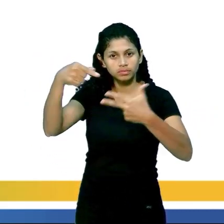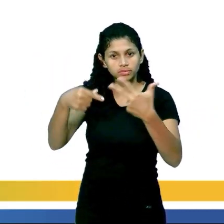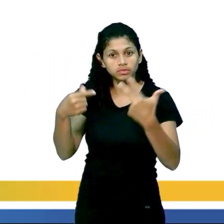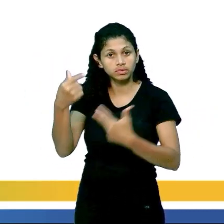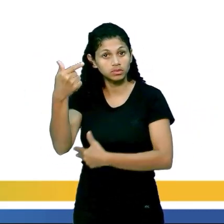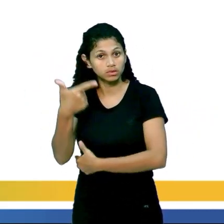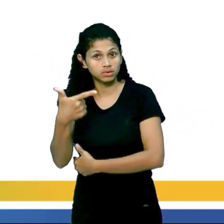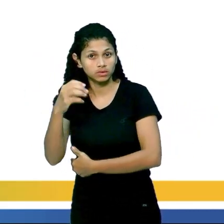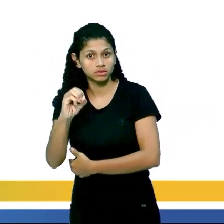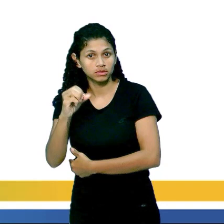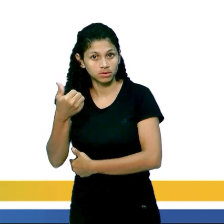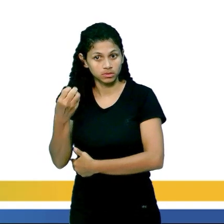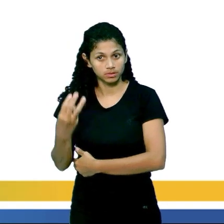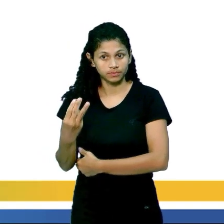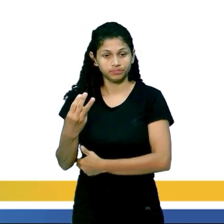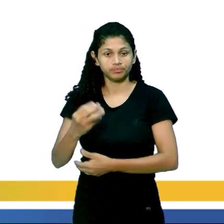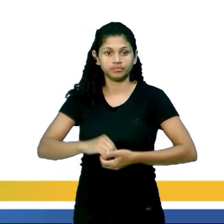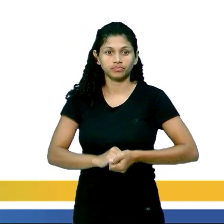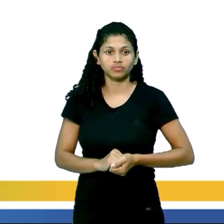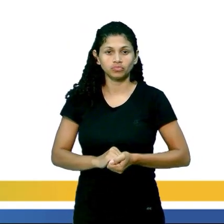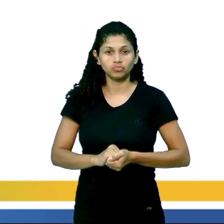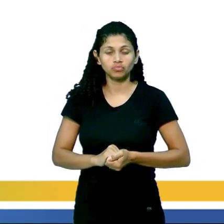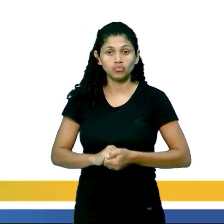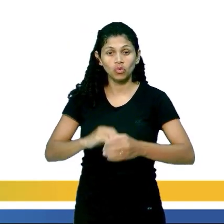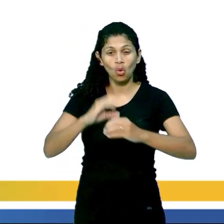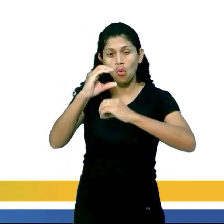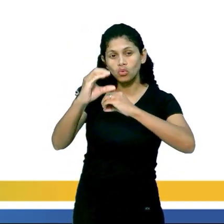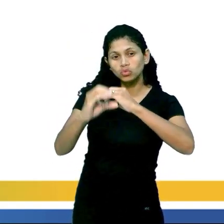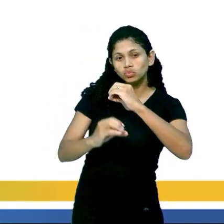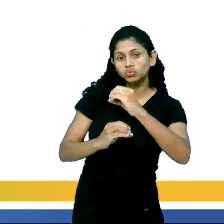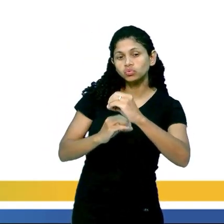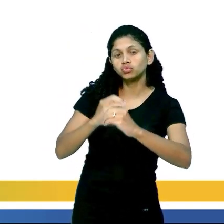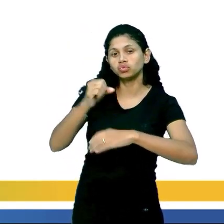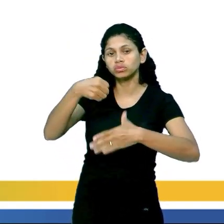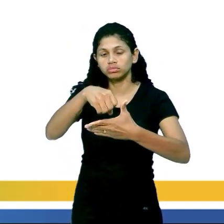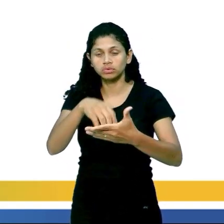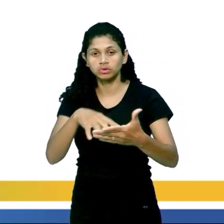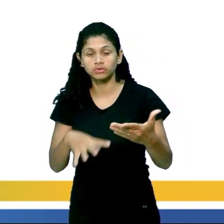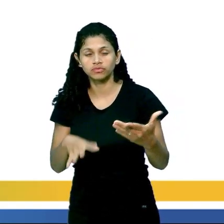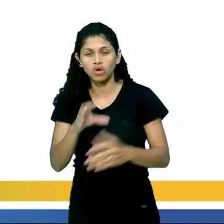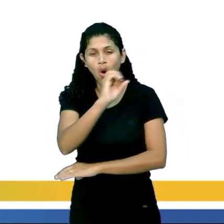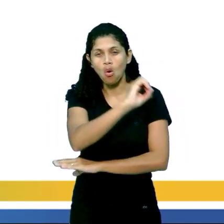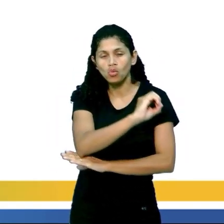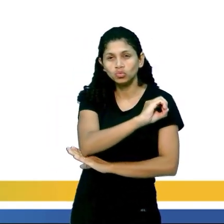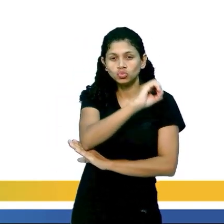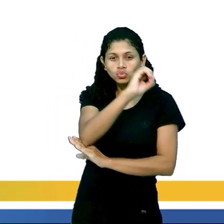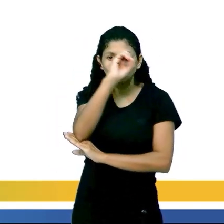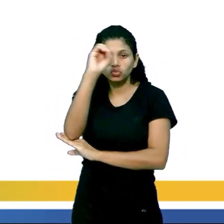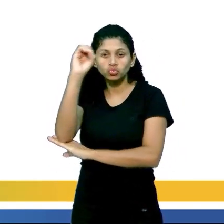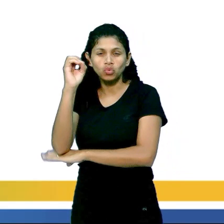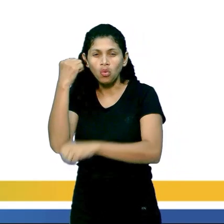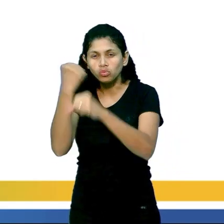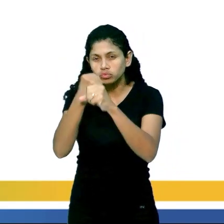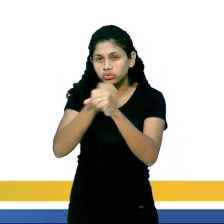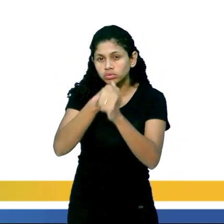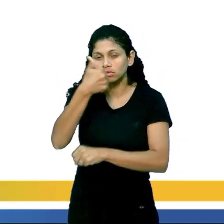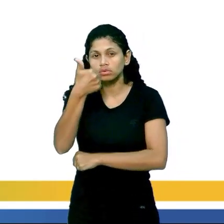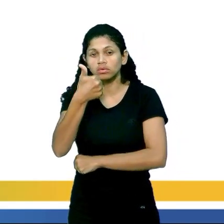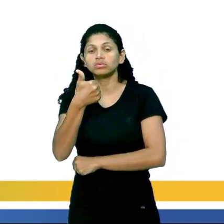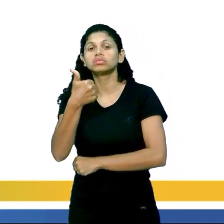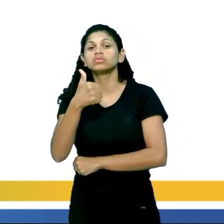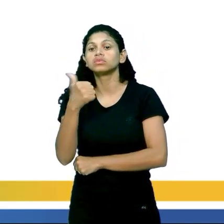O ciclo de atividade magnética do Sol tem um período de 11 anos. O início do primeiro